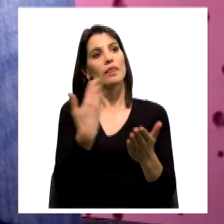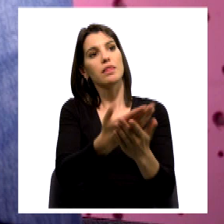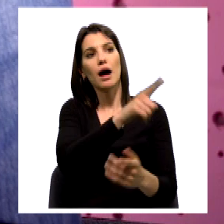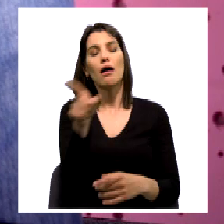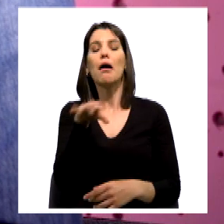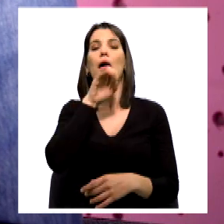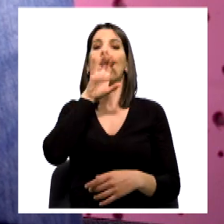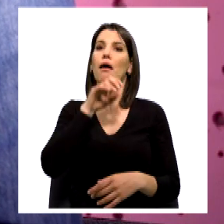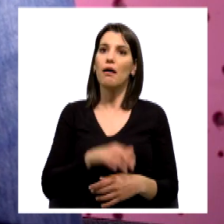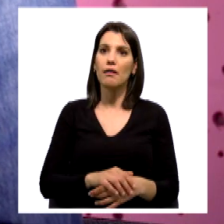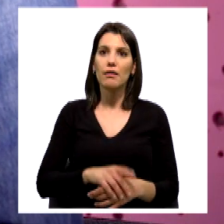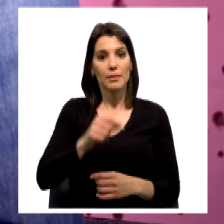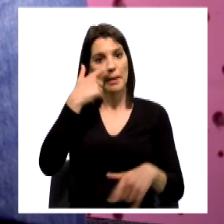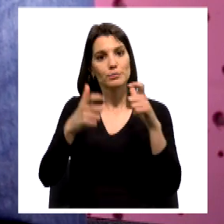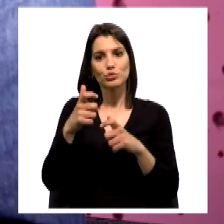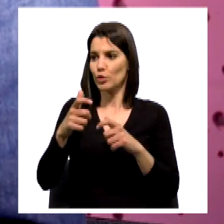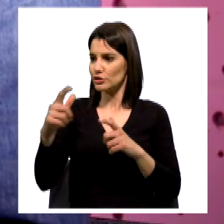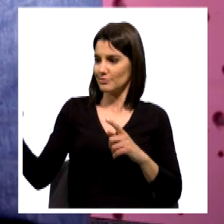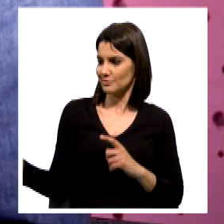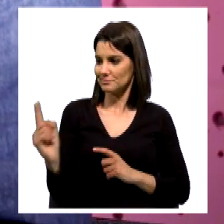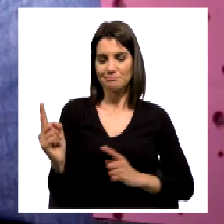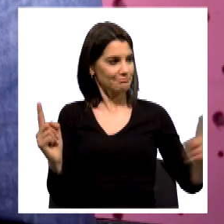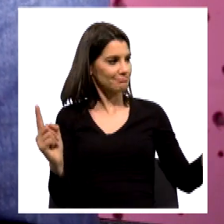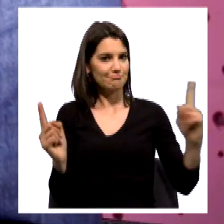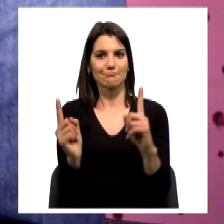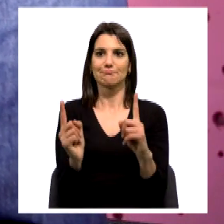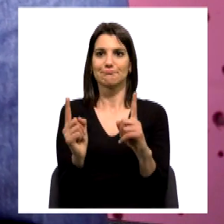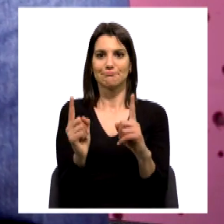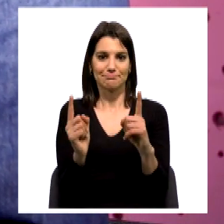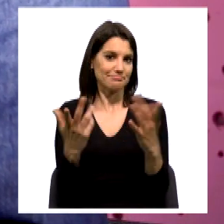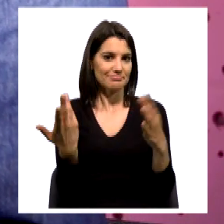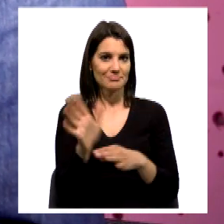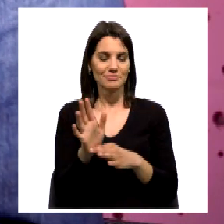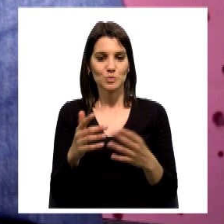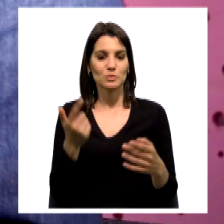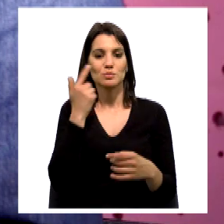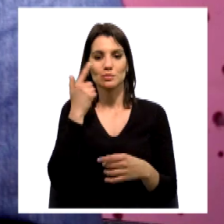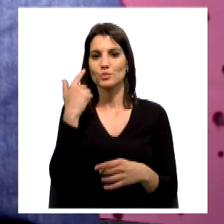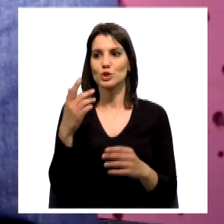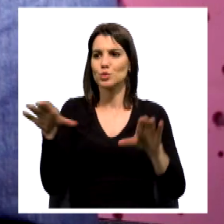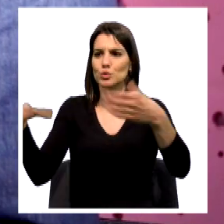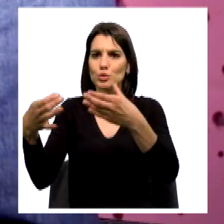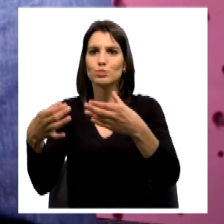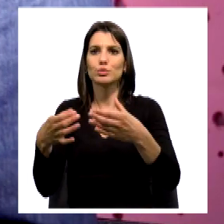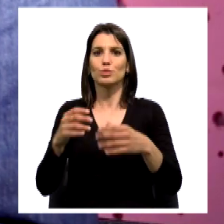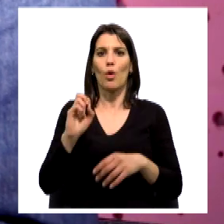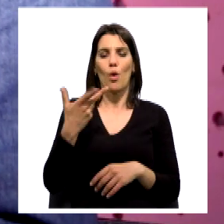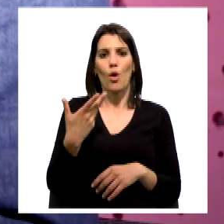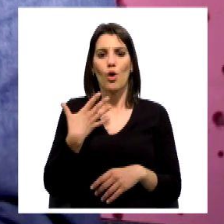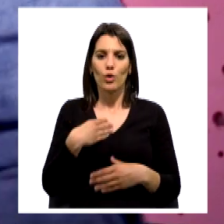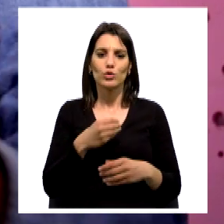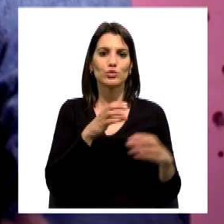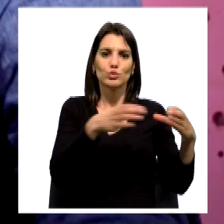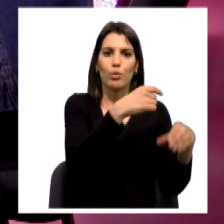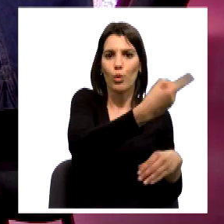de dar a conhecer, até mesmo pessoas. Eu gosto de juntar pessoas. Às vezes, quando conheço um determinado grupo,